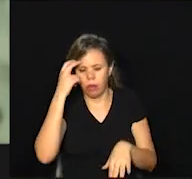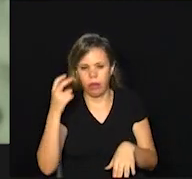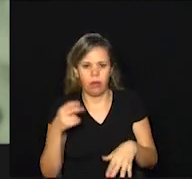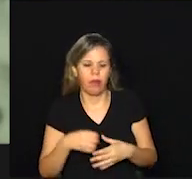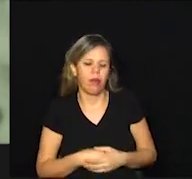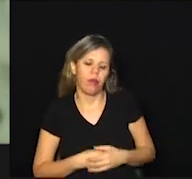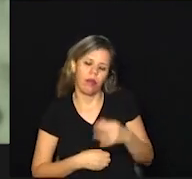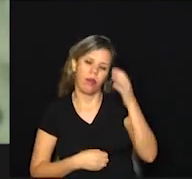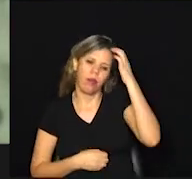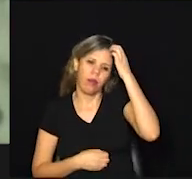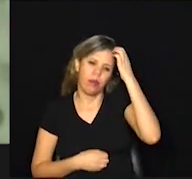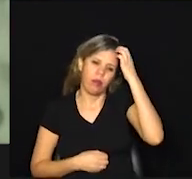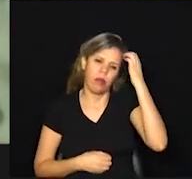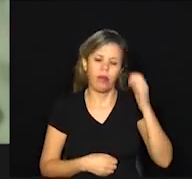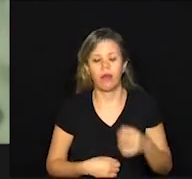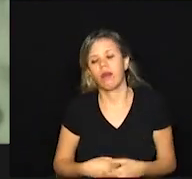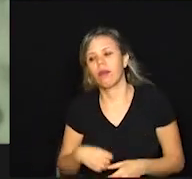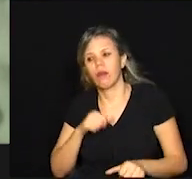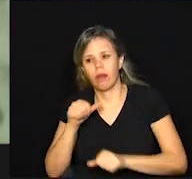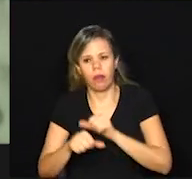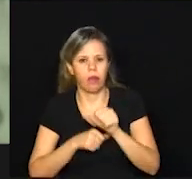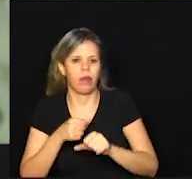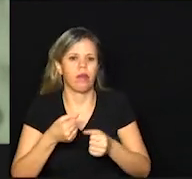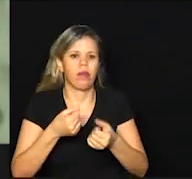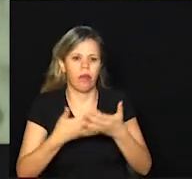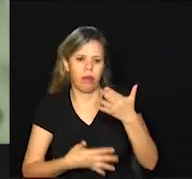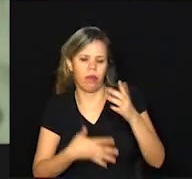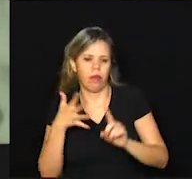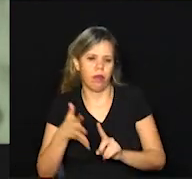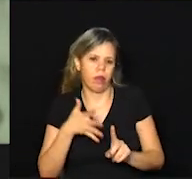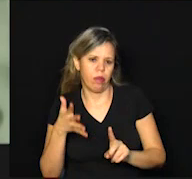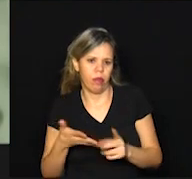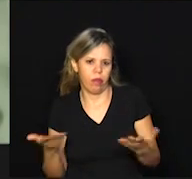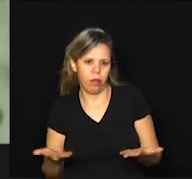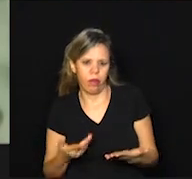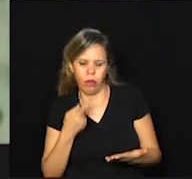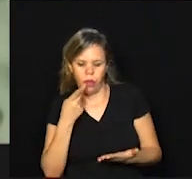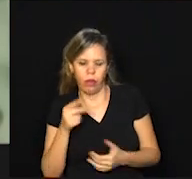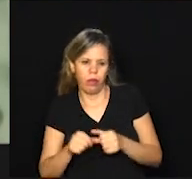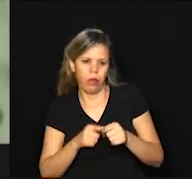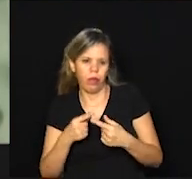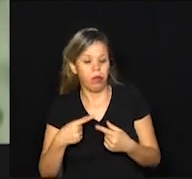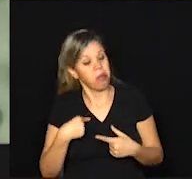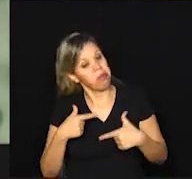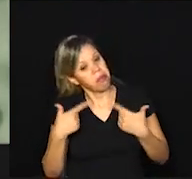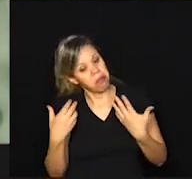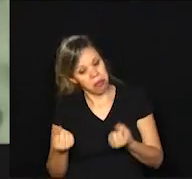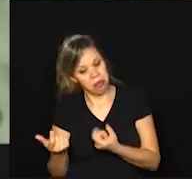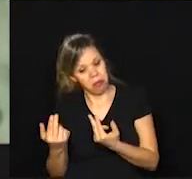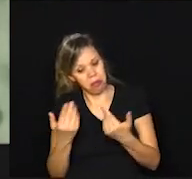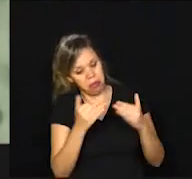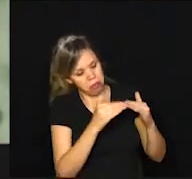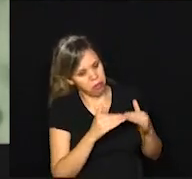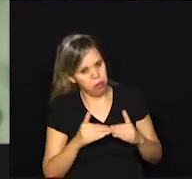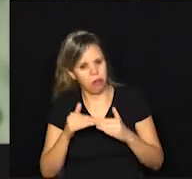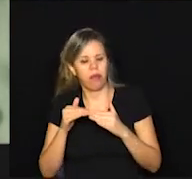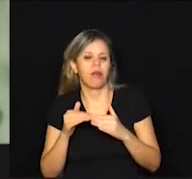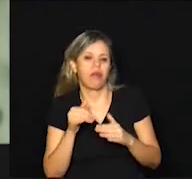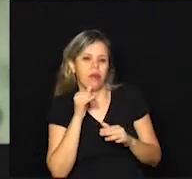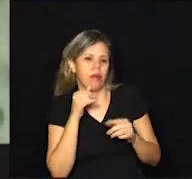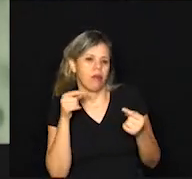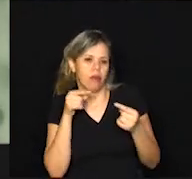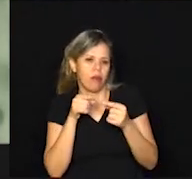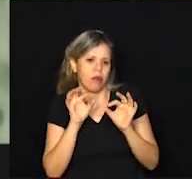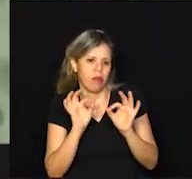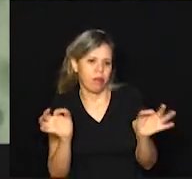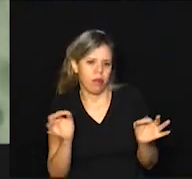Roseira e eu até mudei o meu discurso um pouco durante essas falas porque eu fiquei muito contemplado e traçando um paralelo